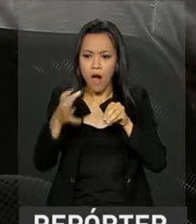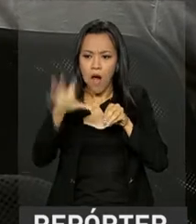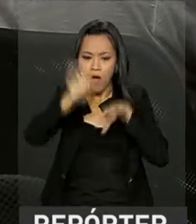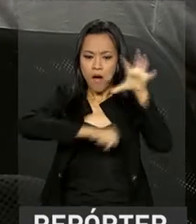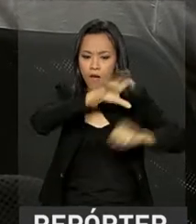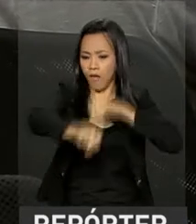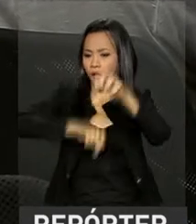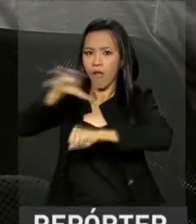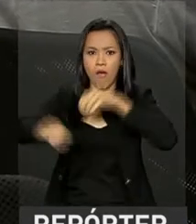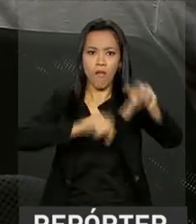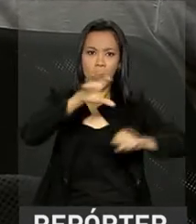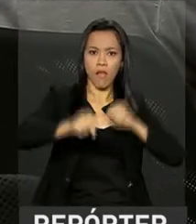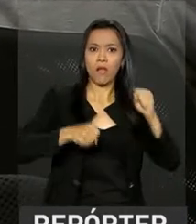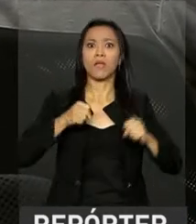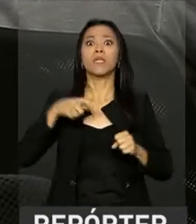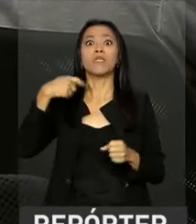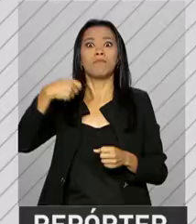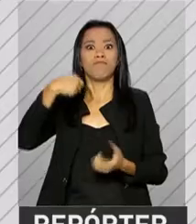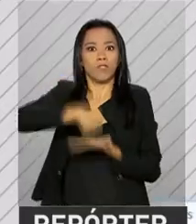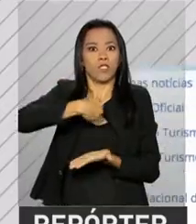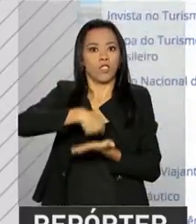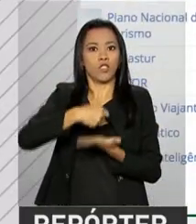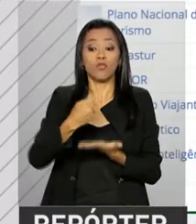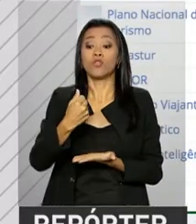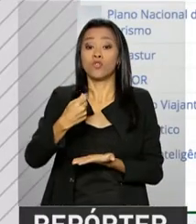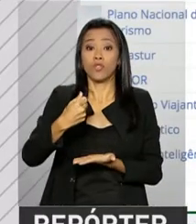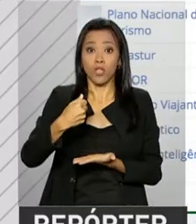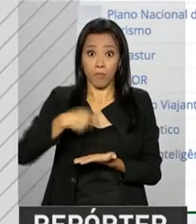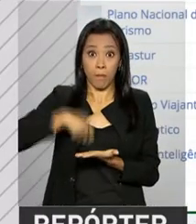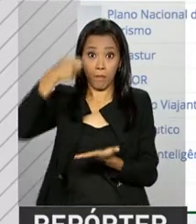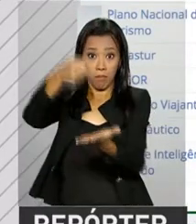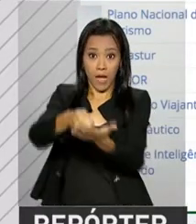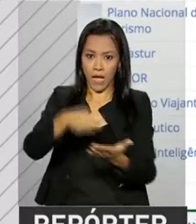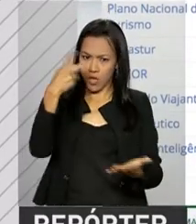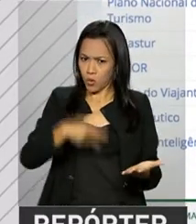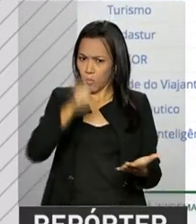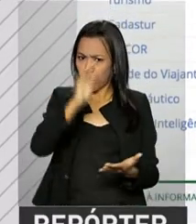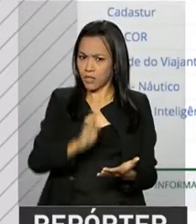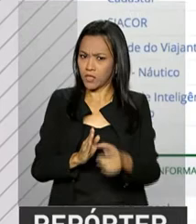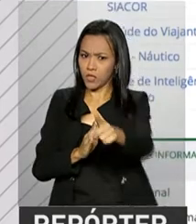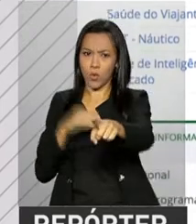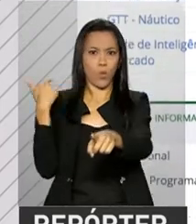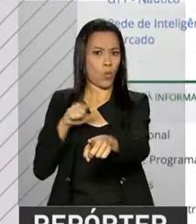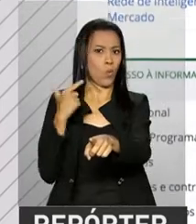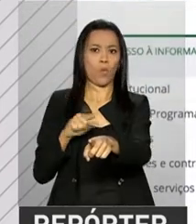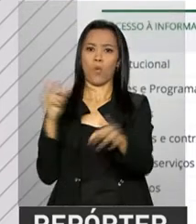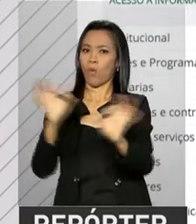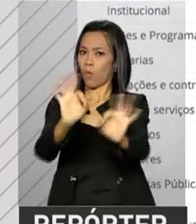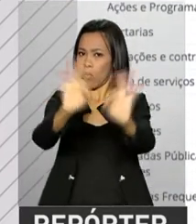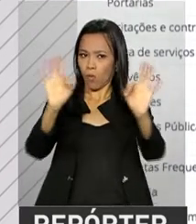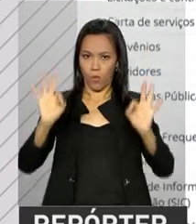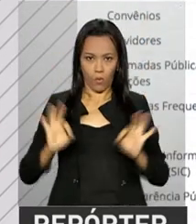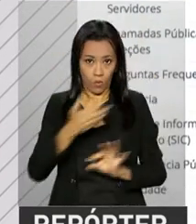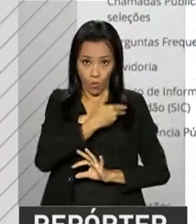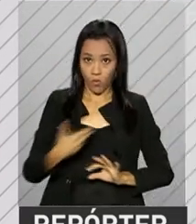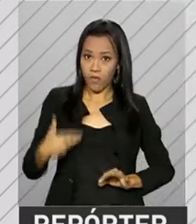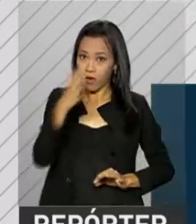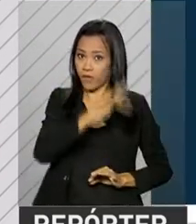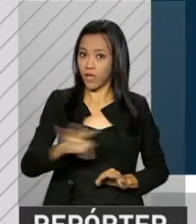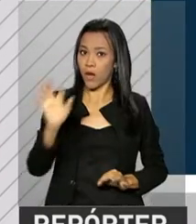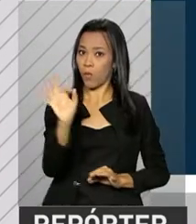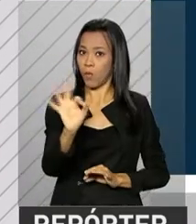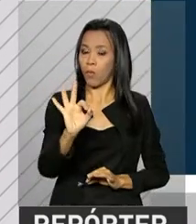exigiam pagamento para a liberação no brasil não houve registro de ataques em computadores do governo federal